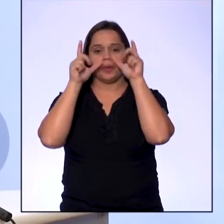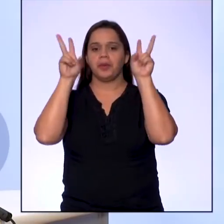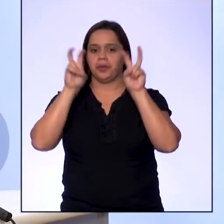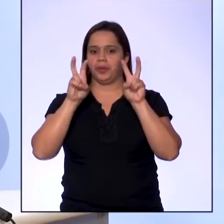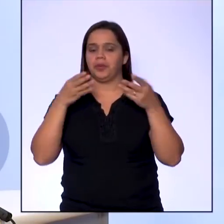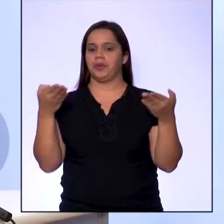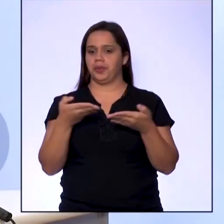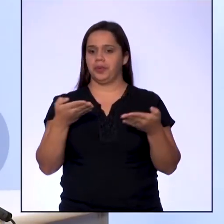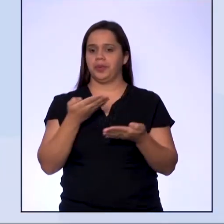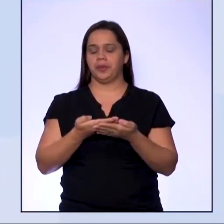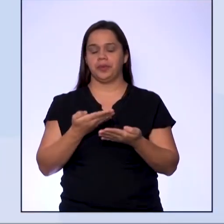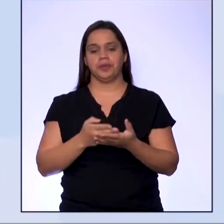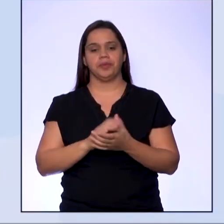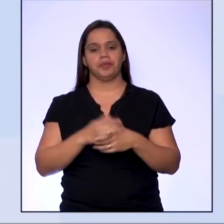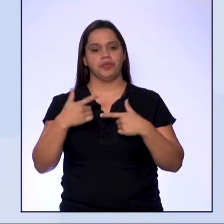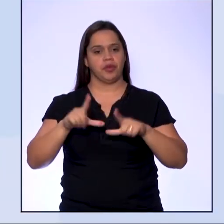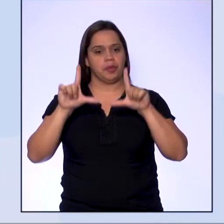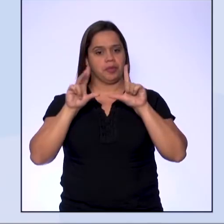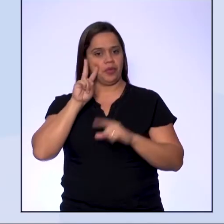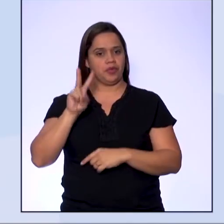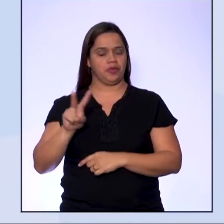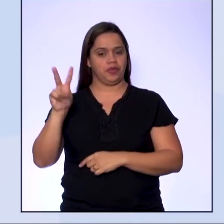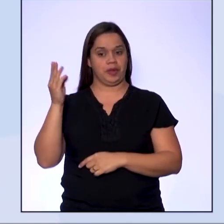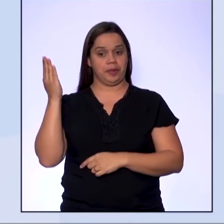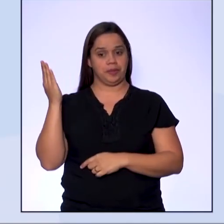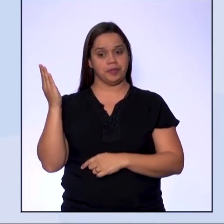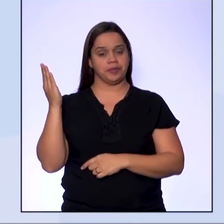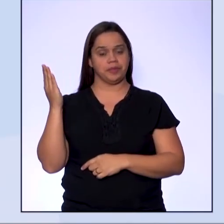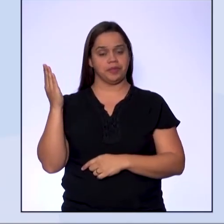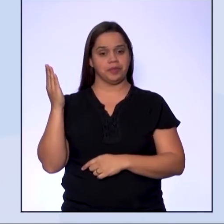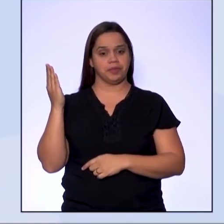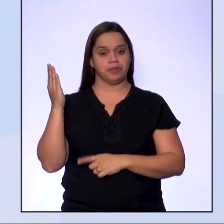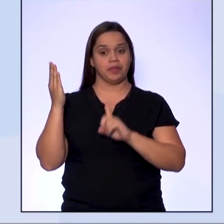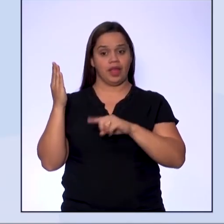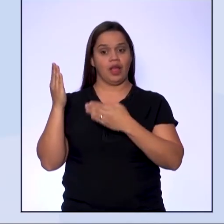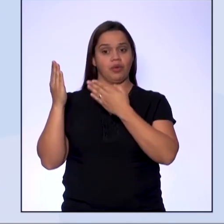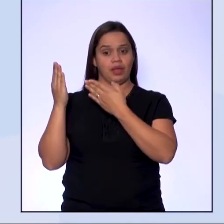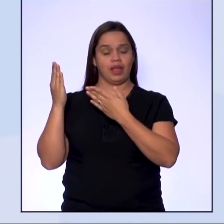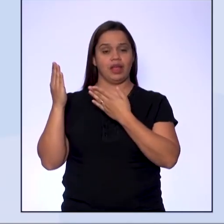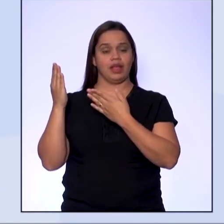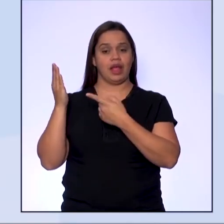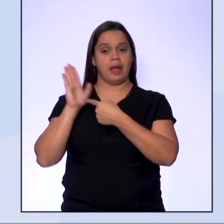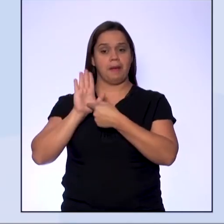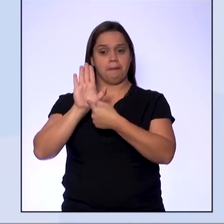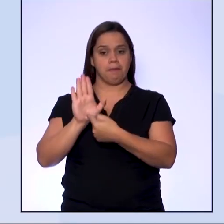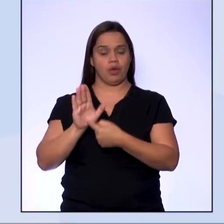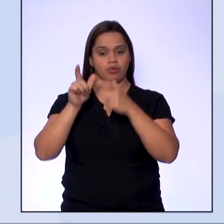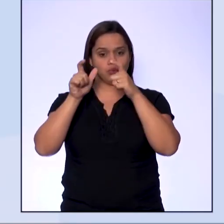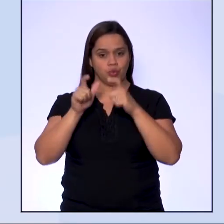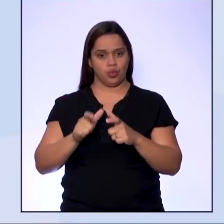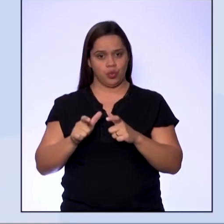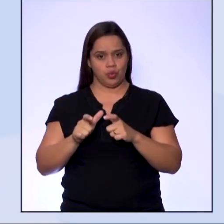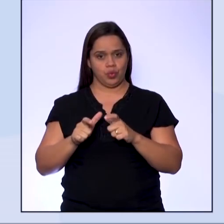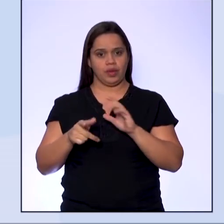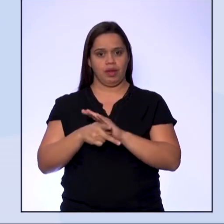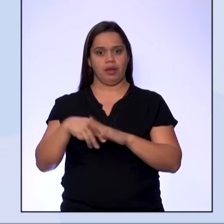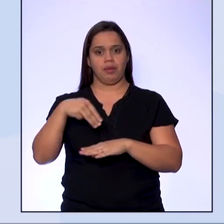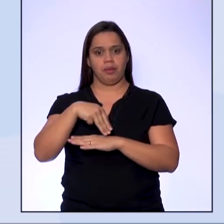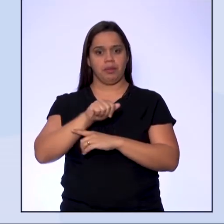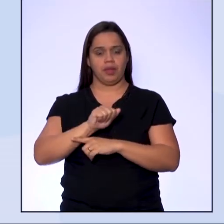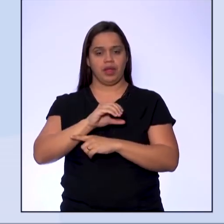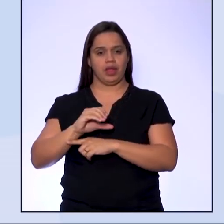né, seja aí bem significativa e que a gente tenha aí um encerramento dessa etapa da nossa aula. O importante